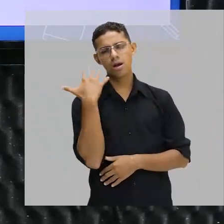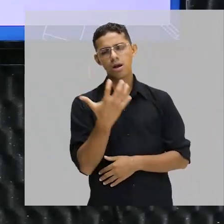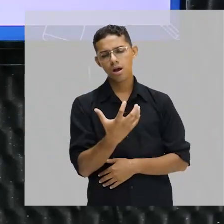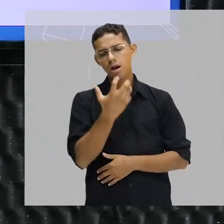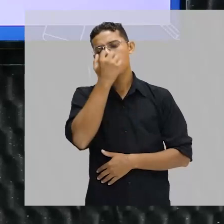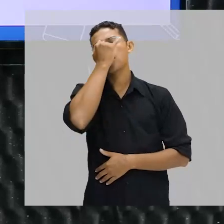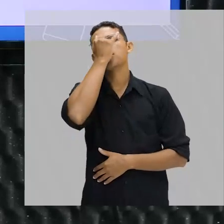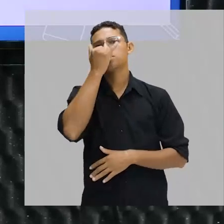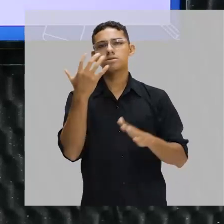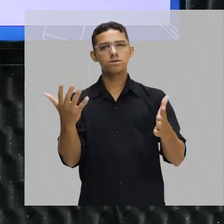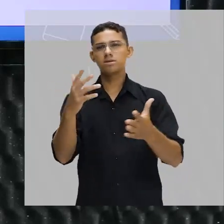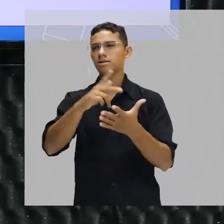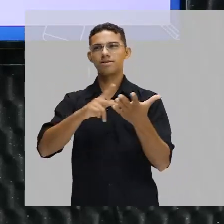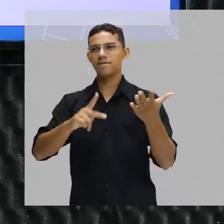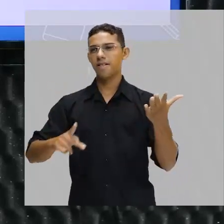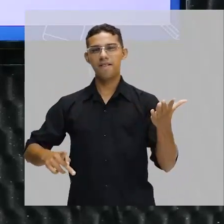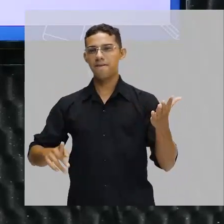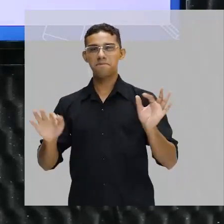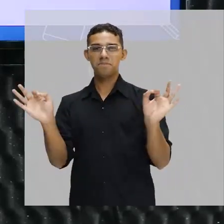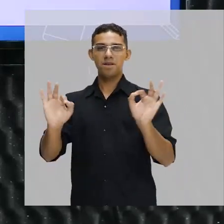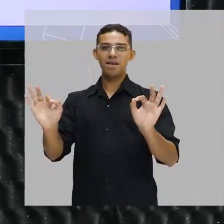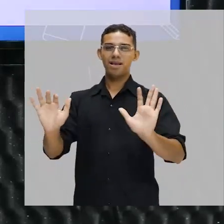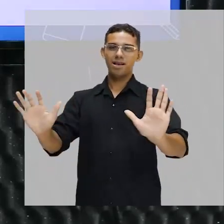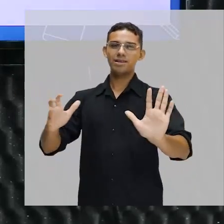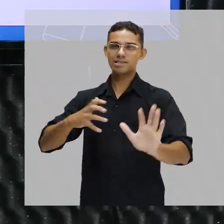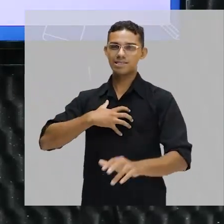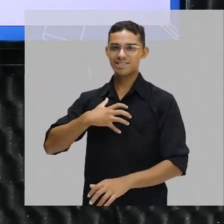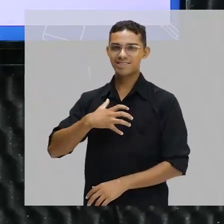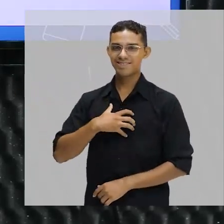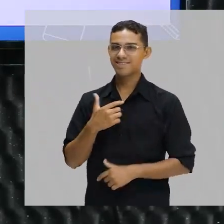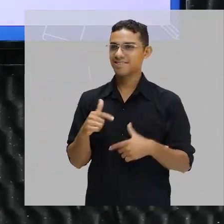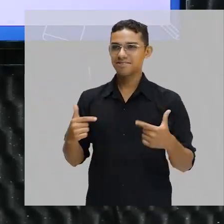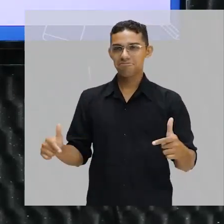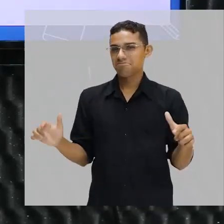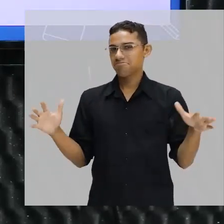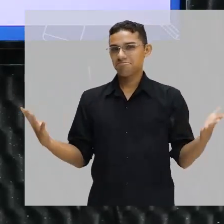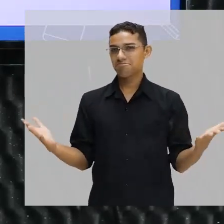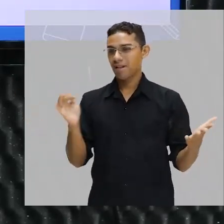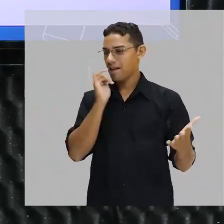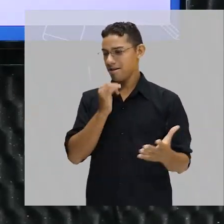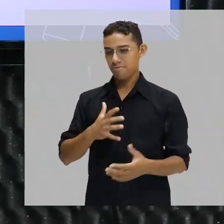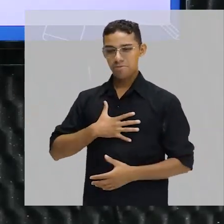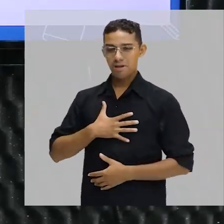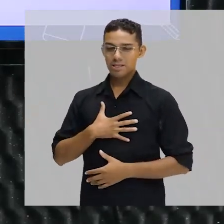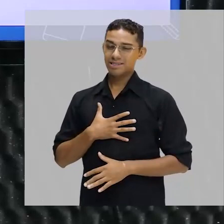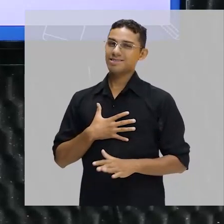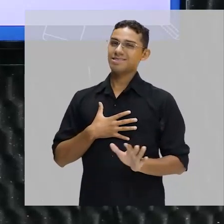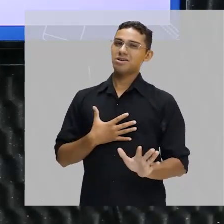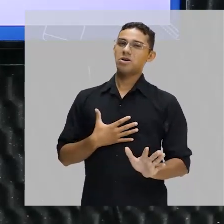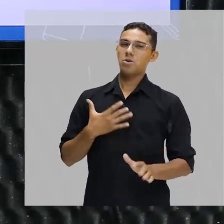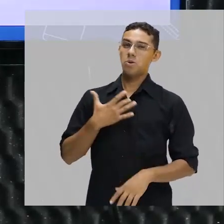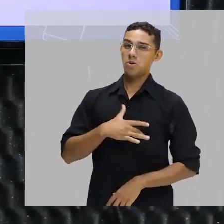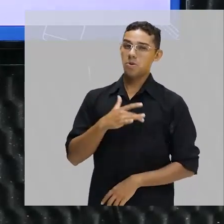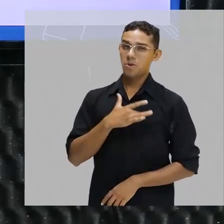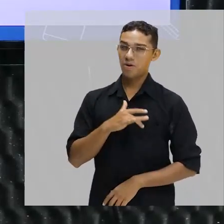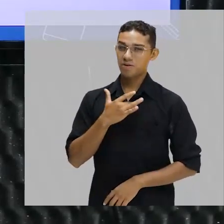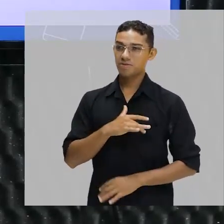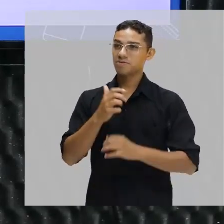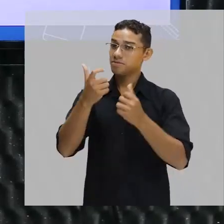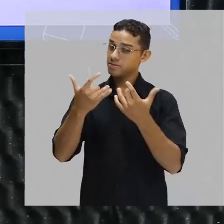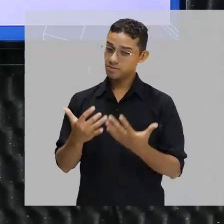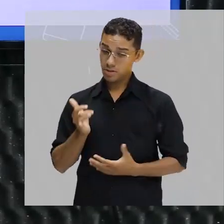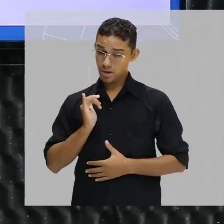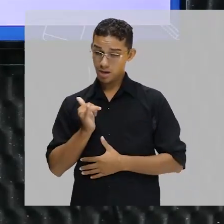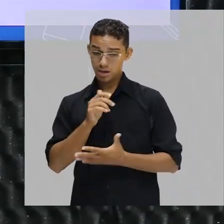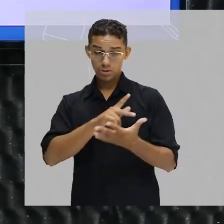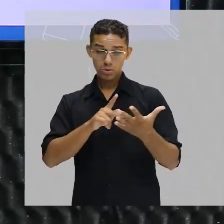Esse poema não tem nada, né? Não tem nada de sentimentalismo, né? É um poema meio que dramático, digamos assim, né? Na